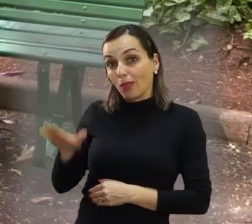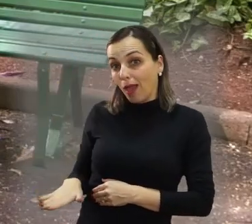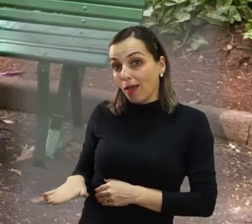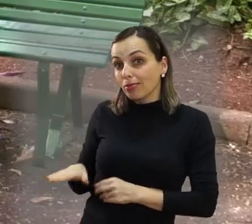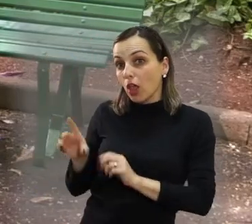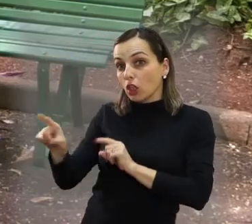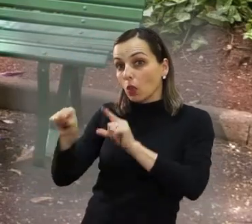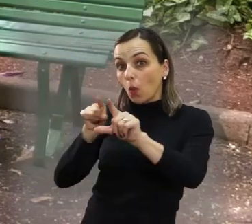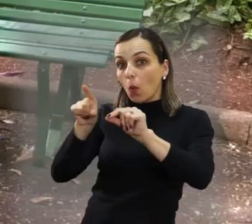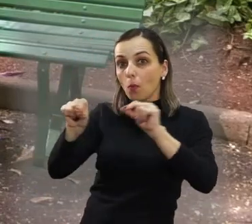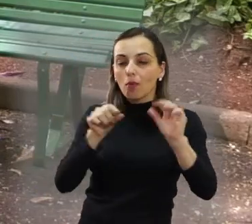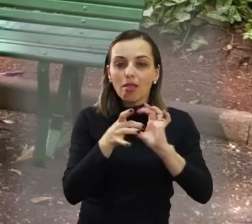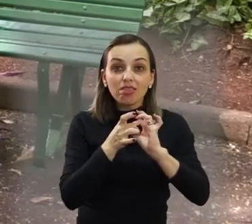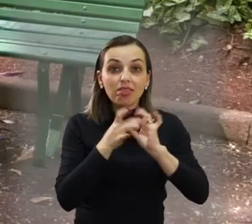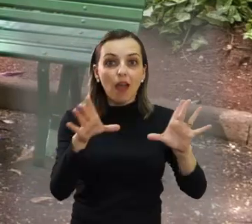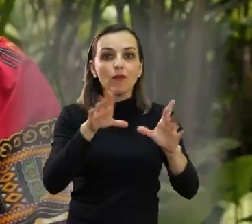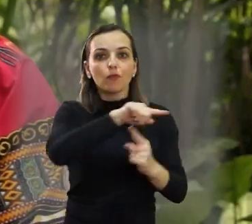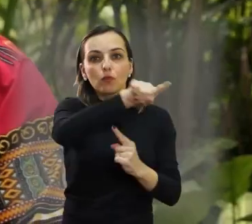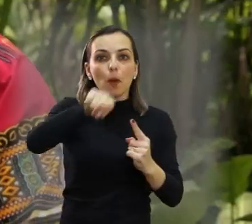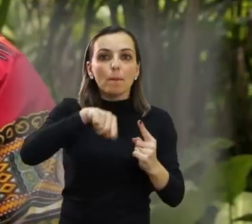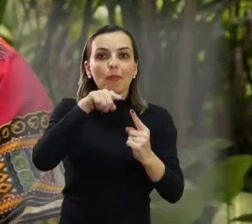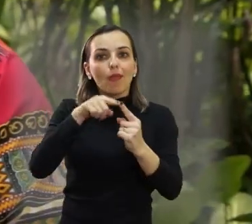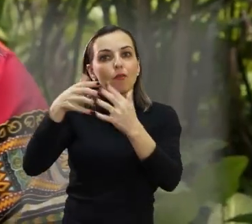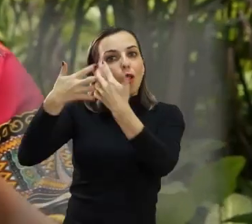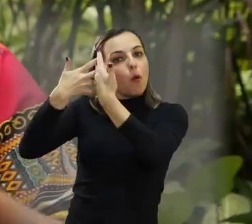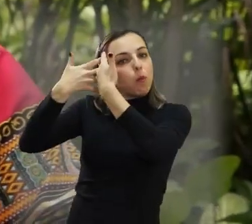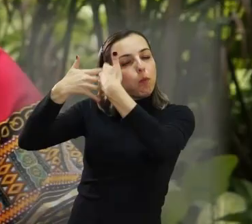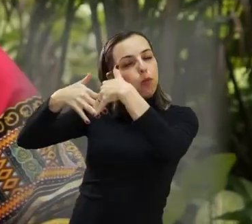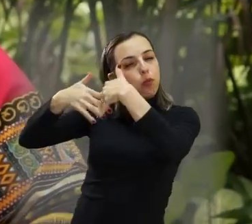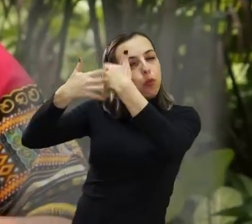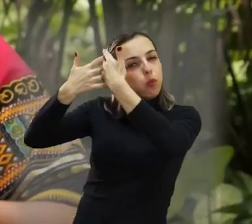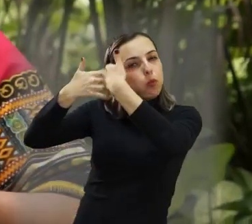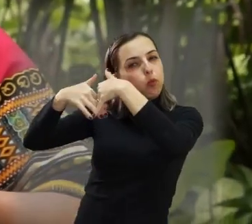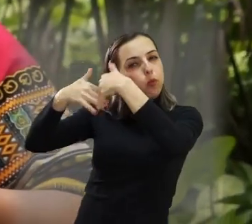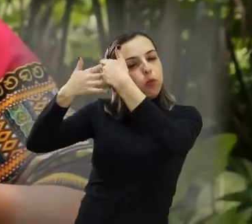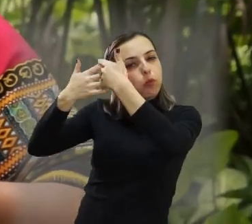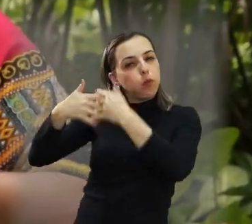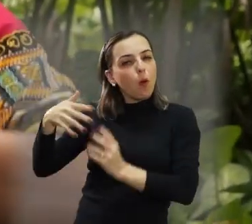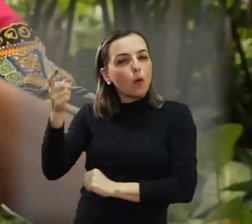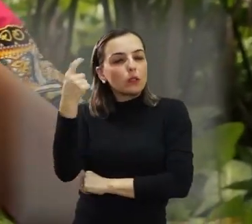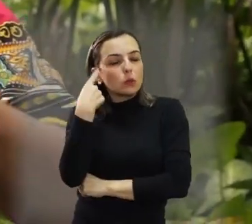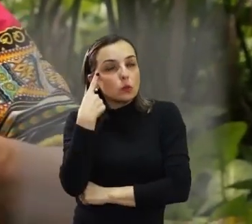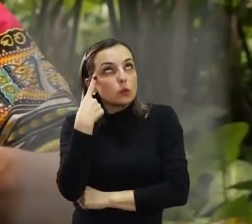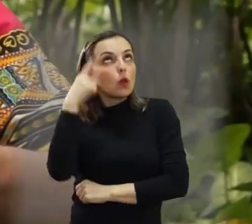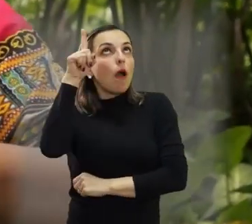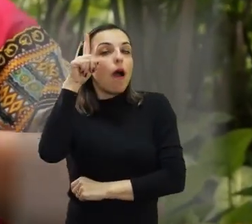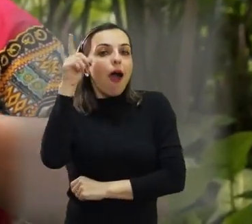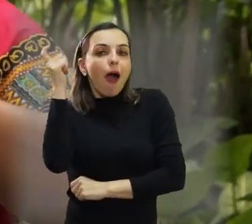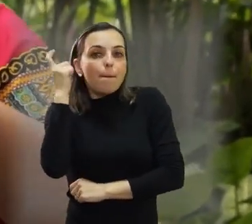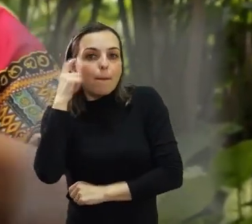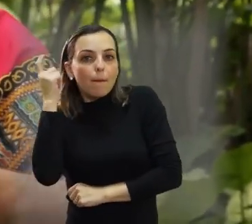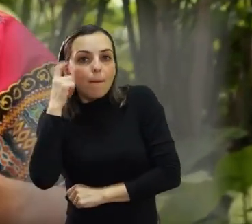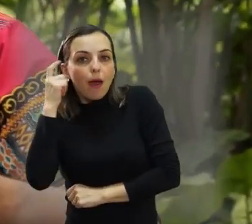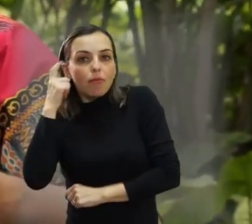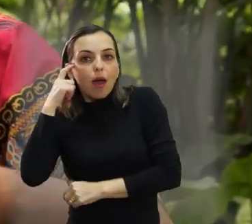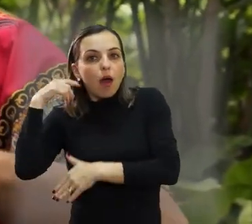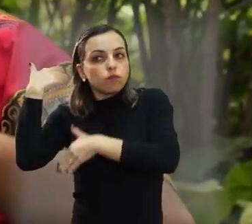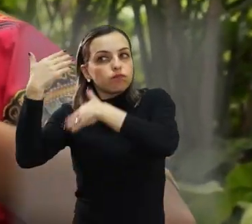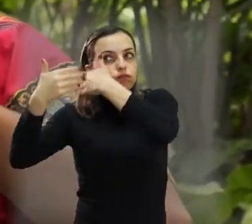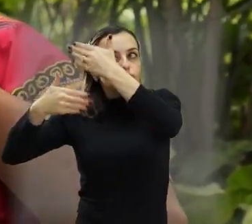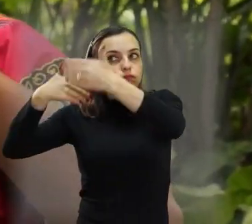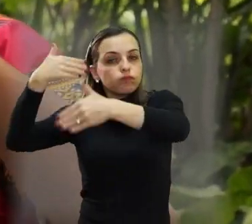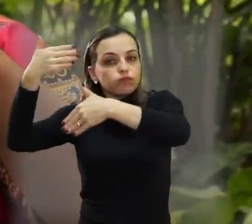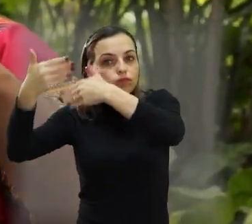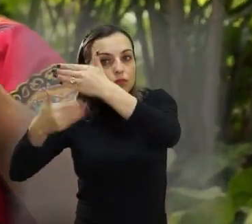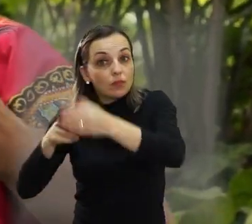esse processo da educação não formal, né? Esse processo de livre escolha, de livre acesso, para